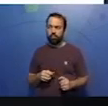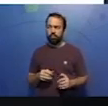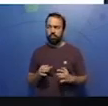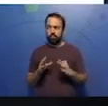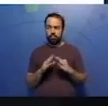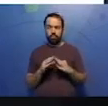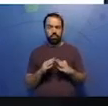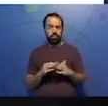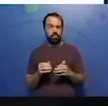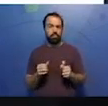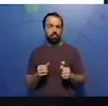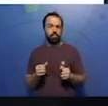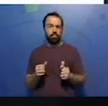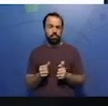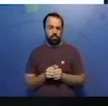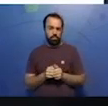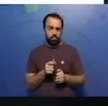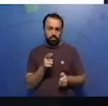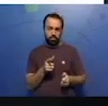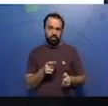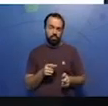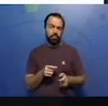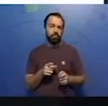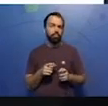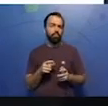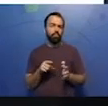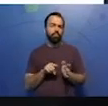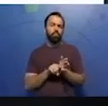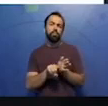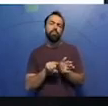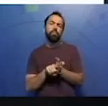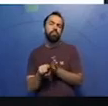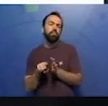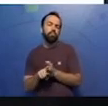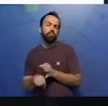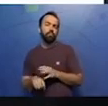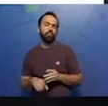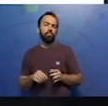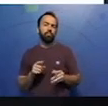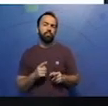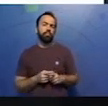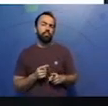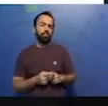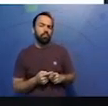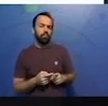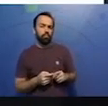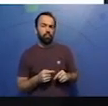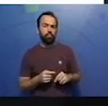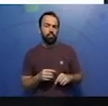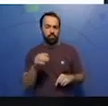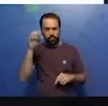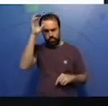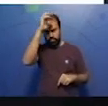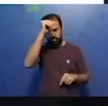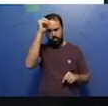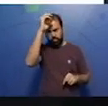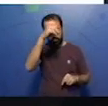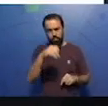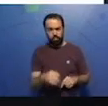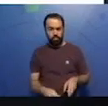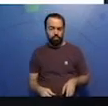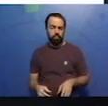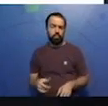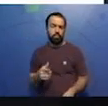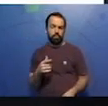te pergunte, te auxilie, porque isso é costume, é hábito. Depois de 3 dias